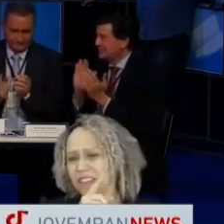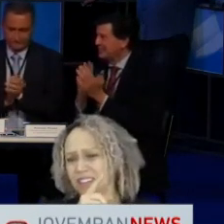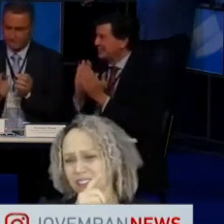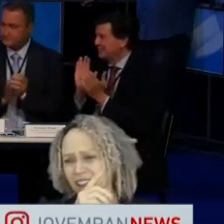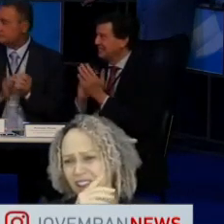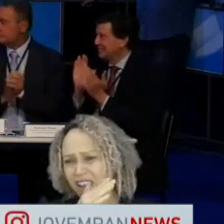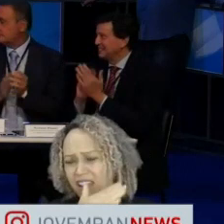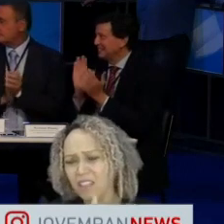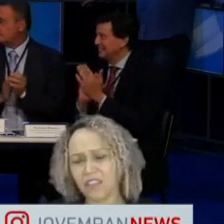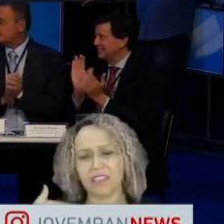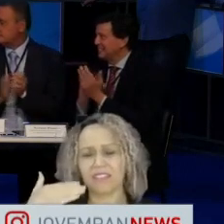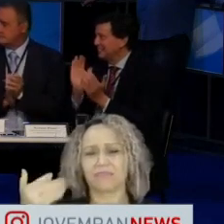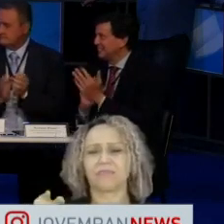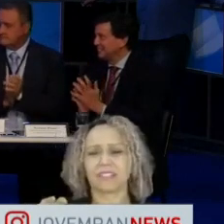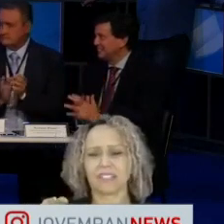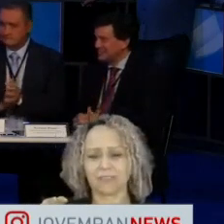trabalho.